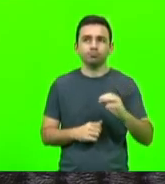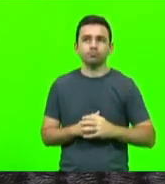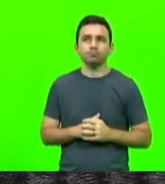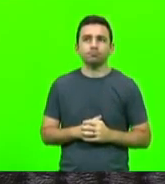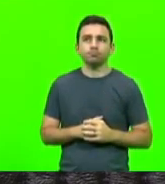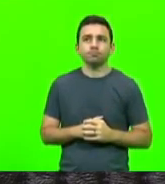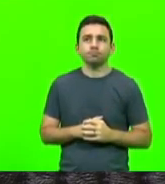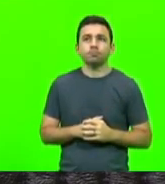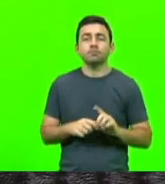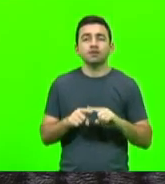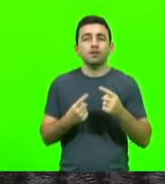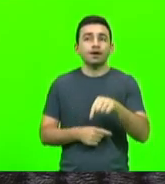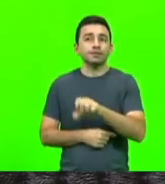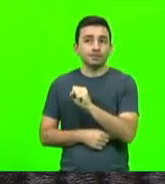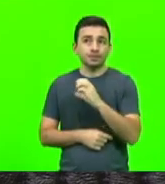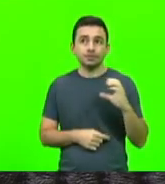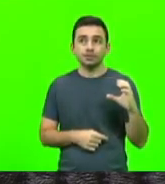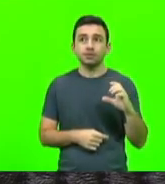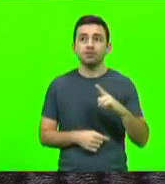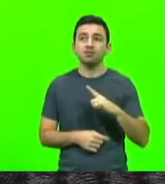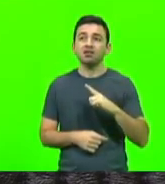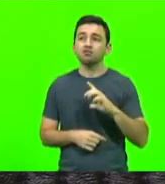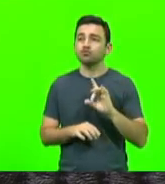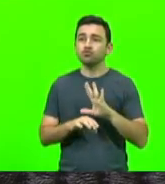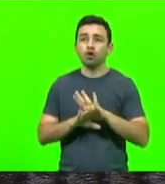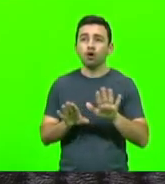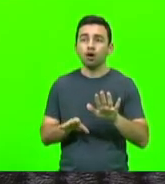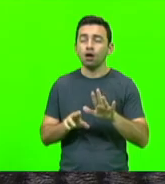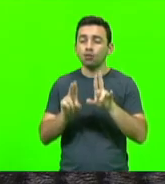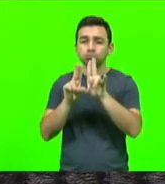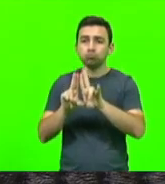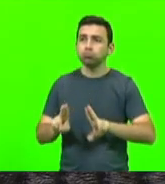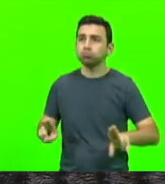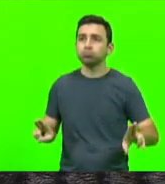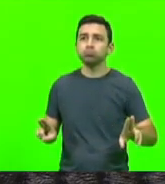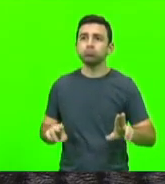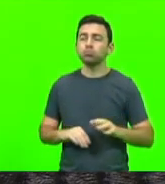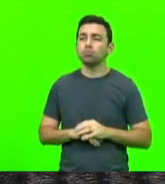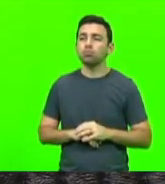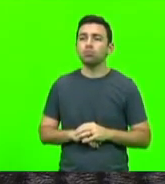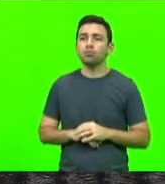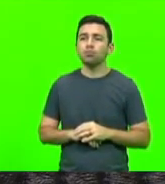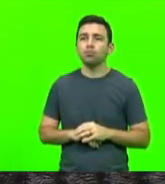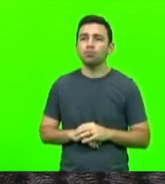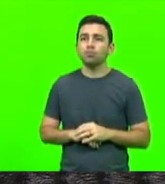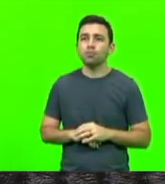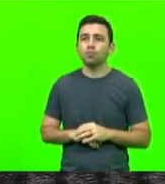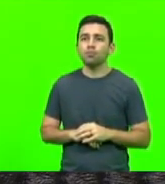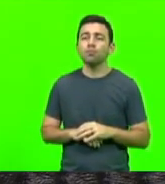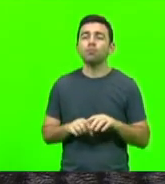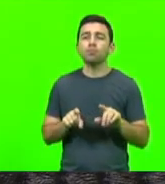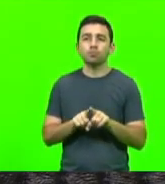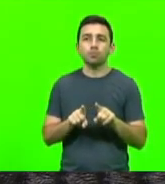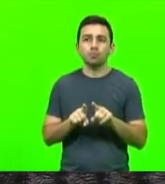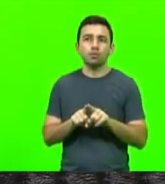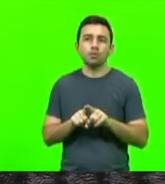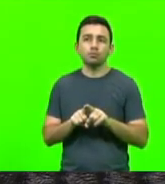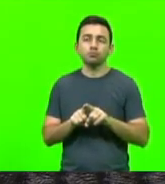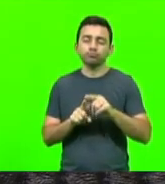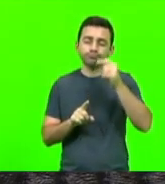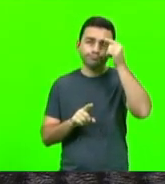Santa Catarina, nós temos apenas a Universidade Federal de Santa Catarina e também em nível superior, é